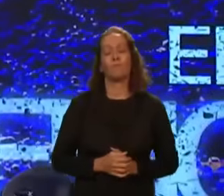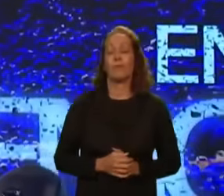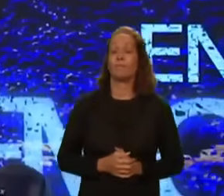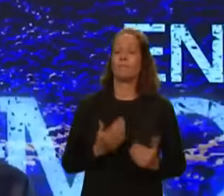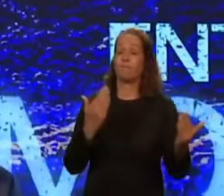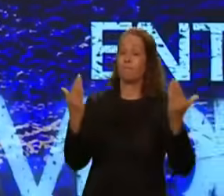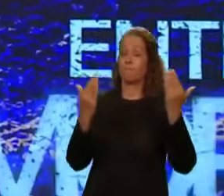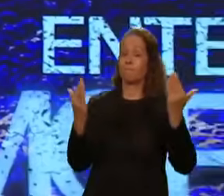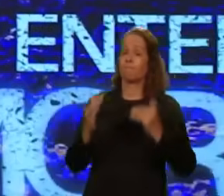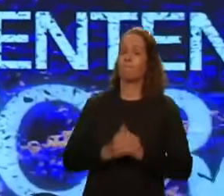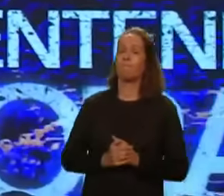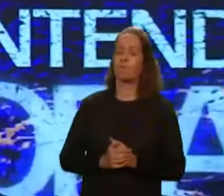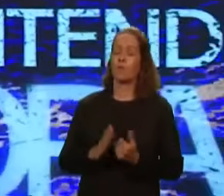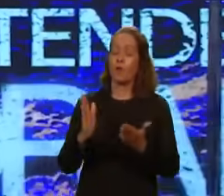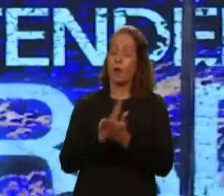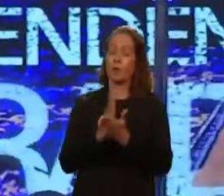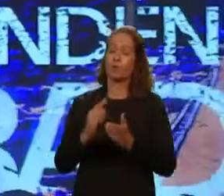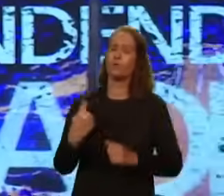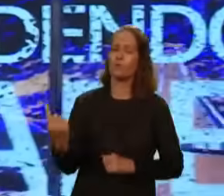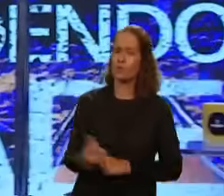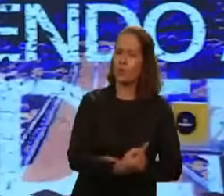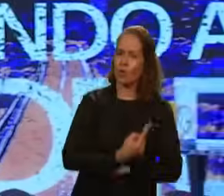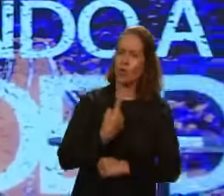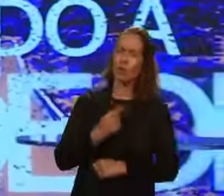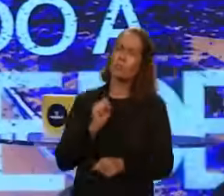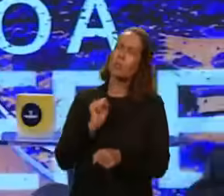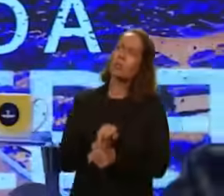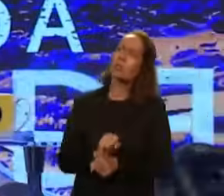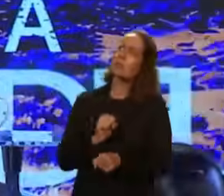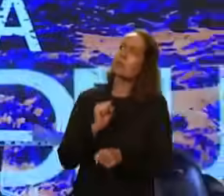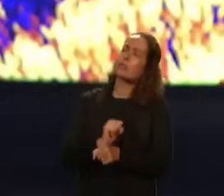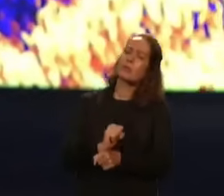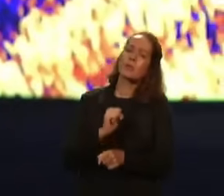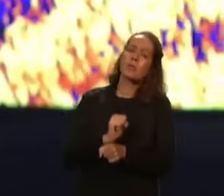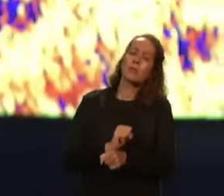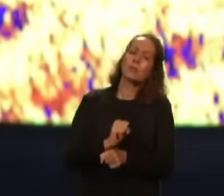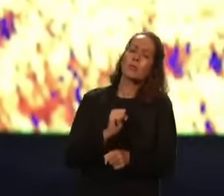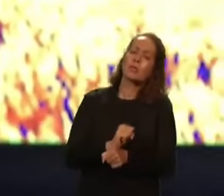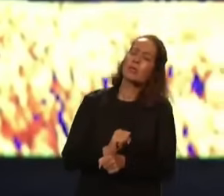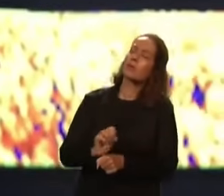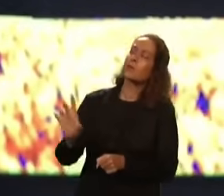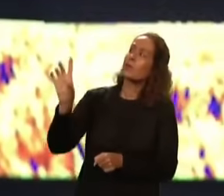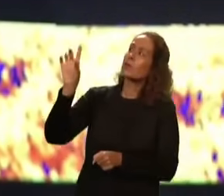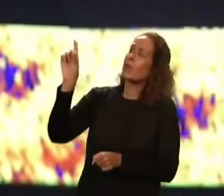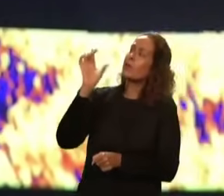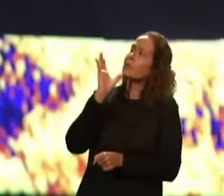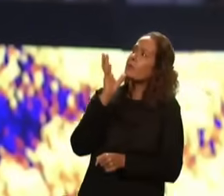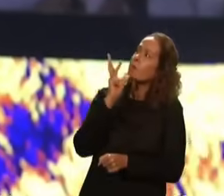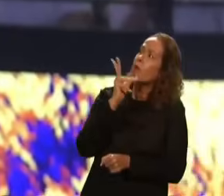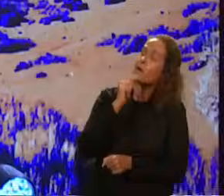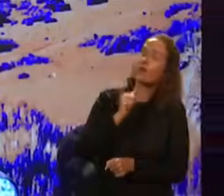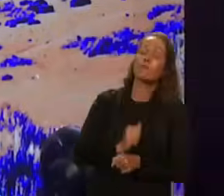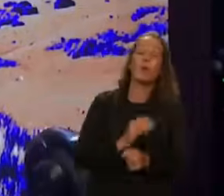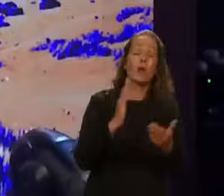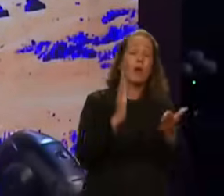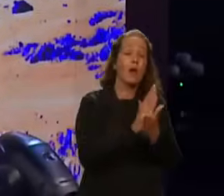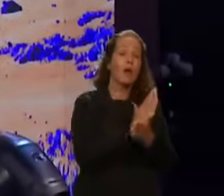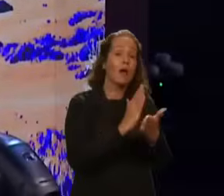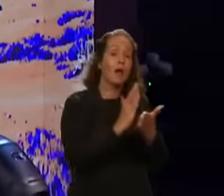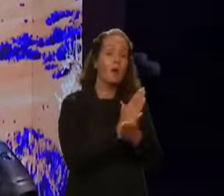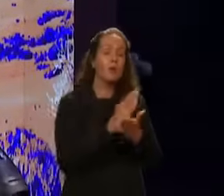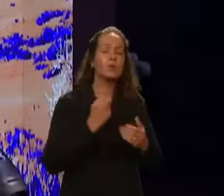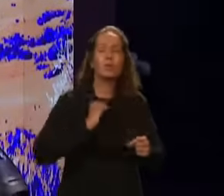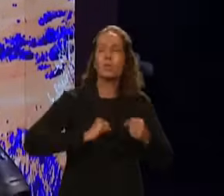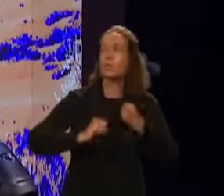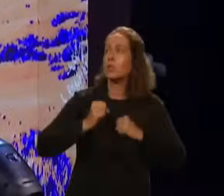nós que, com a demora de Deus, uns ficam ansiosos, outros adoram, e tem um terceiro grupo que não